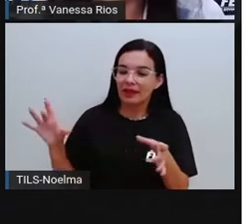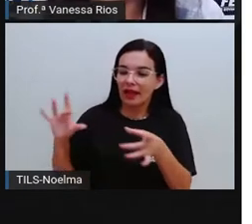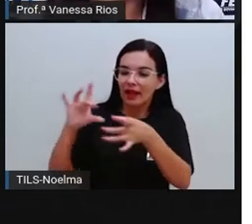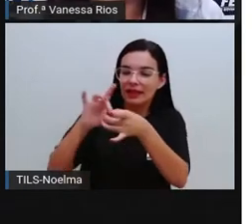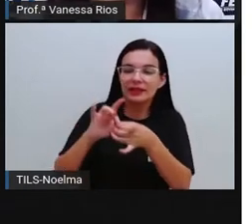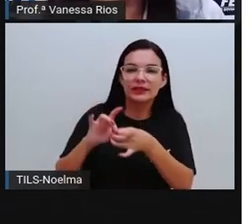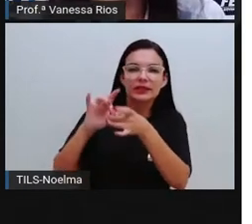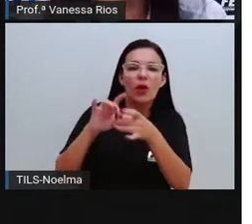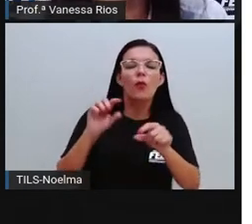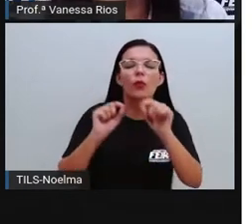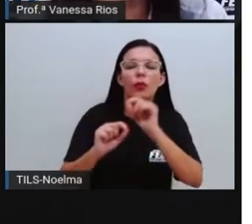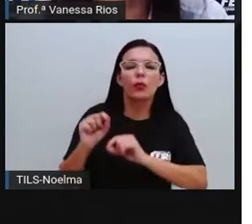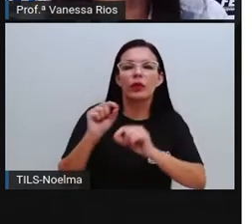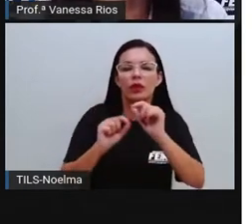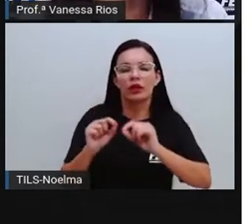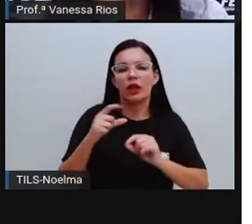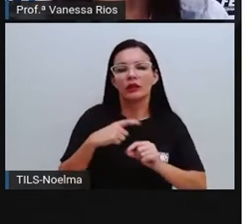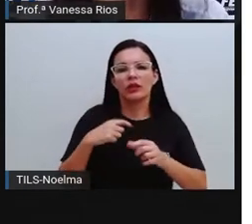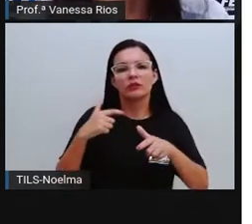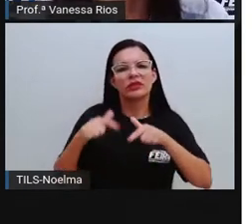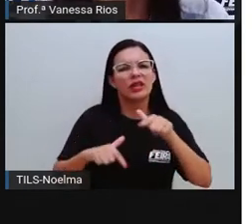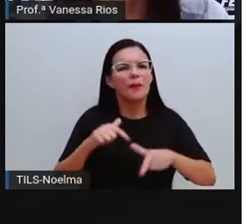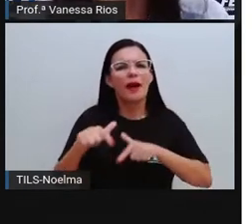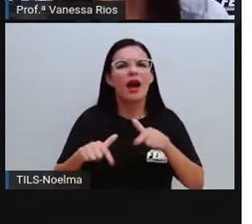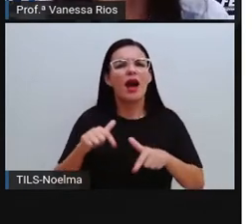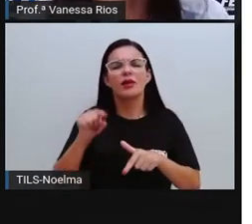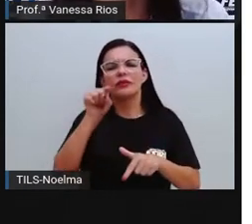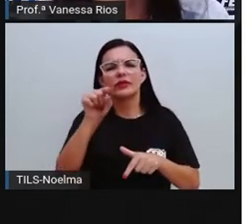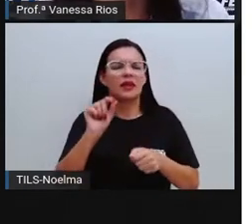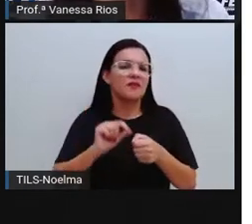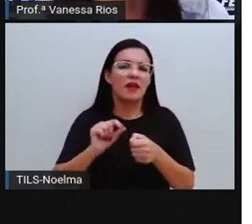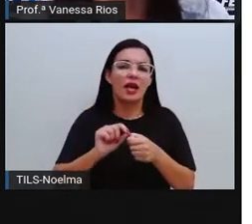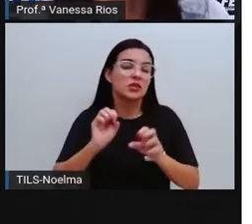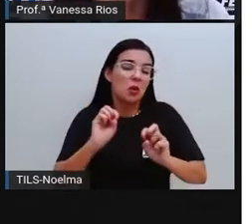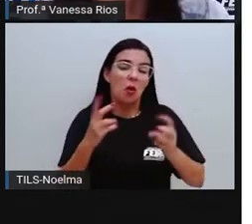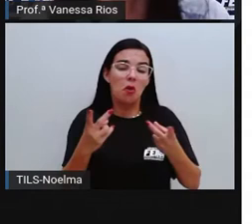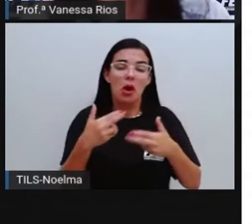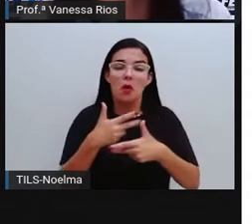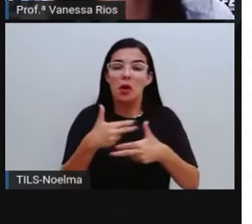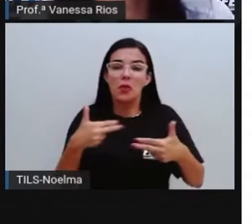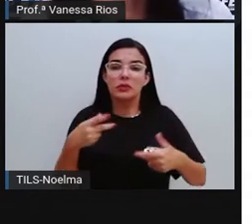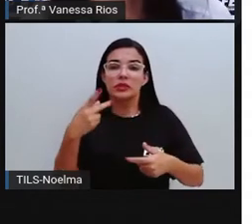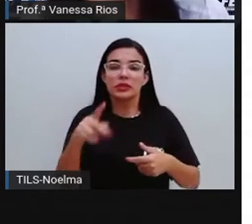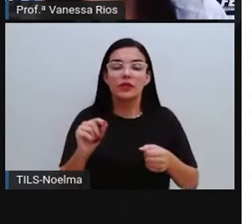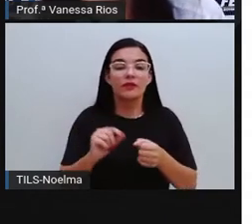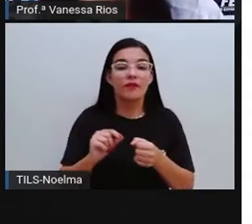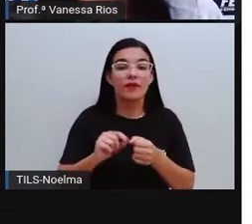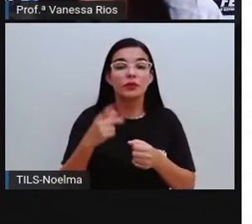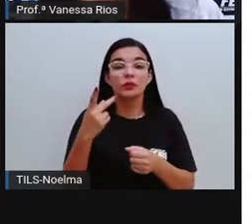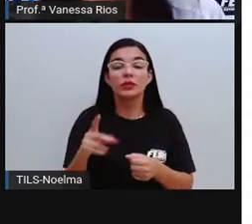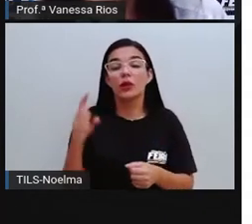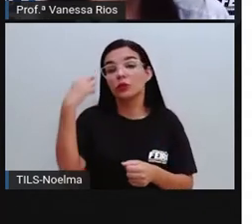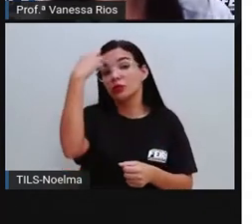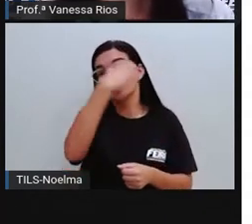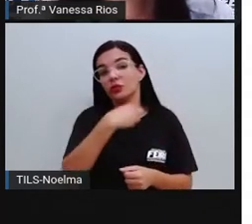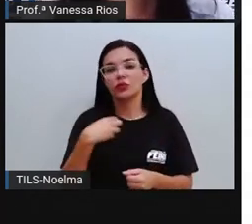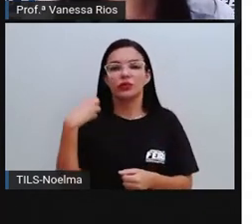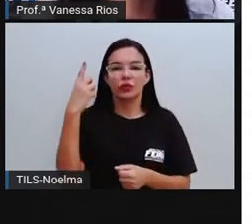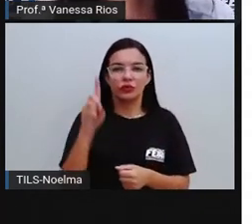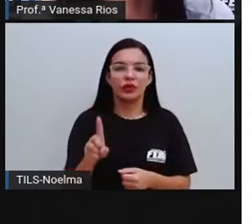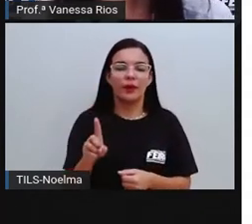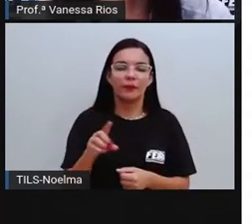àquelas atividades que você normalmente desempenha, normalmente desenvolve durante o seu dia. Então,